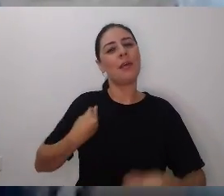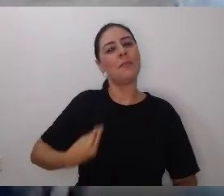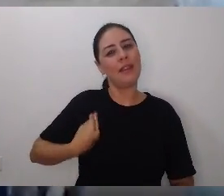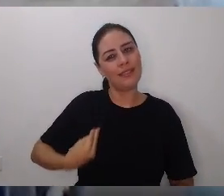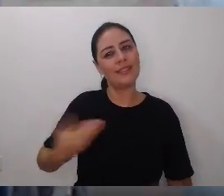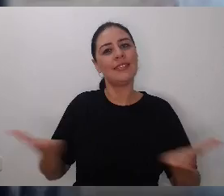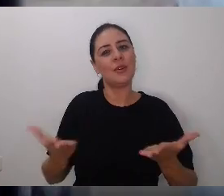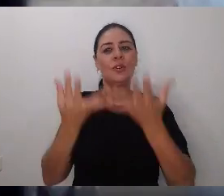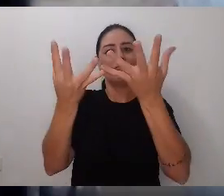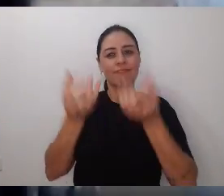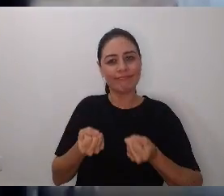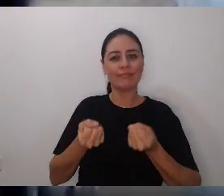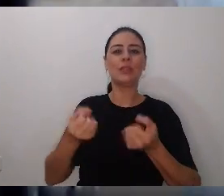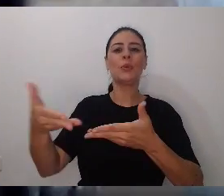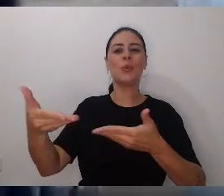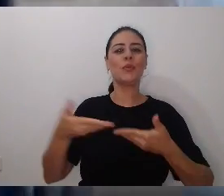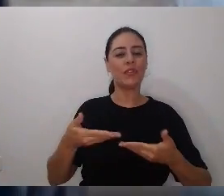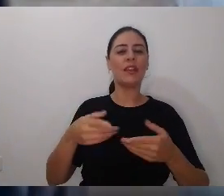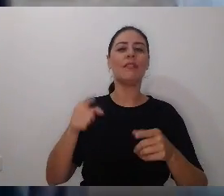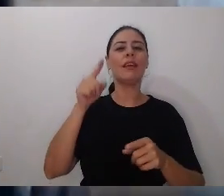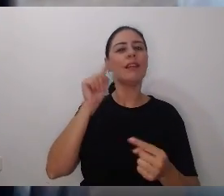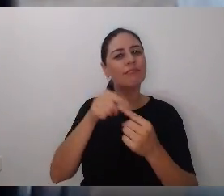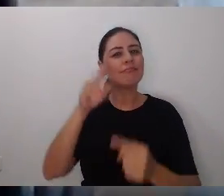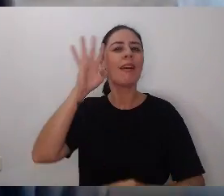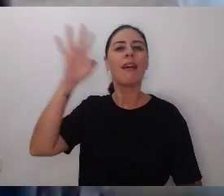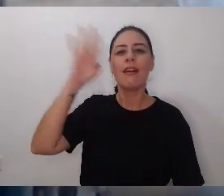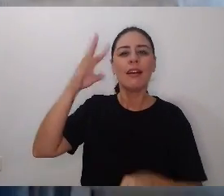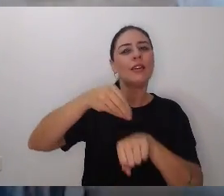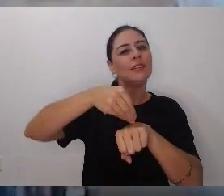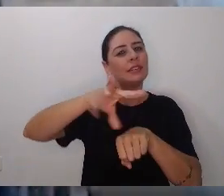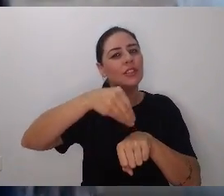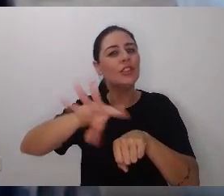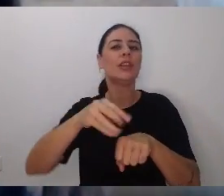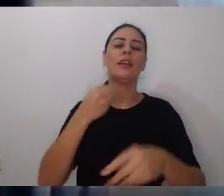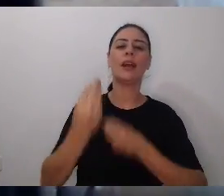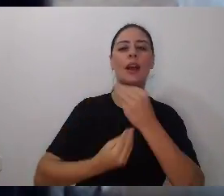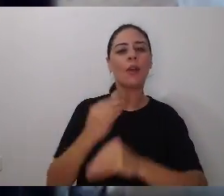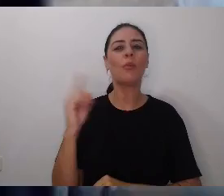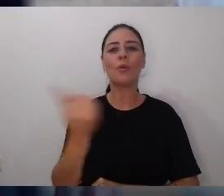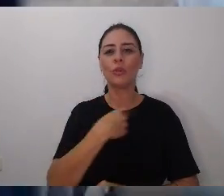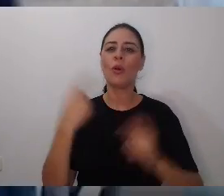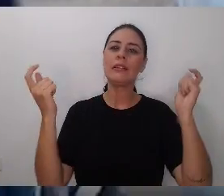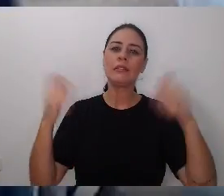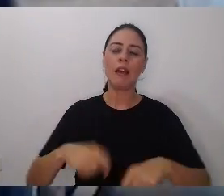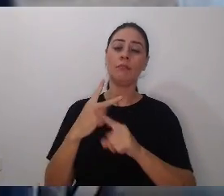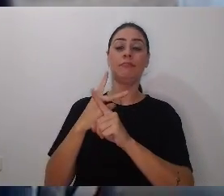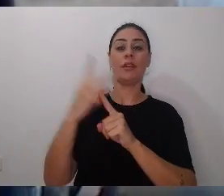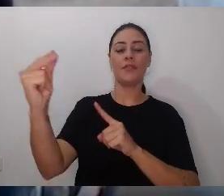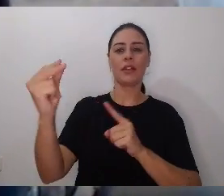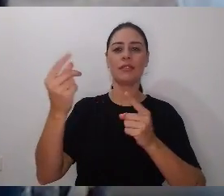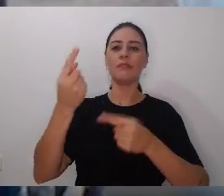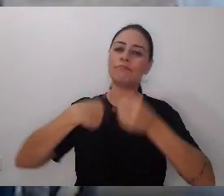E agradecemos desde já a tua presença, Luísa, ter aceito esse convite, trazer essas reflexões, essas dicas para que